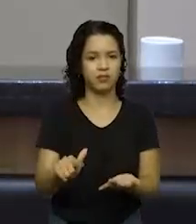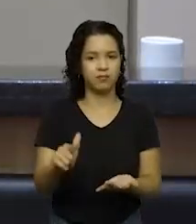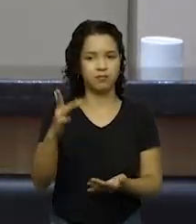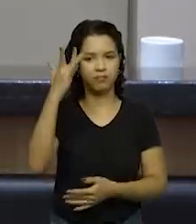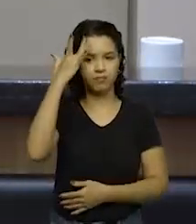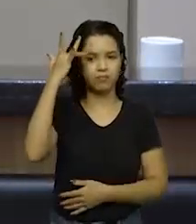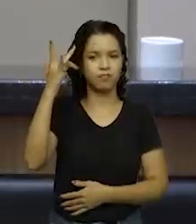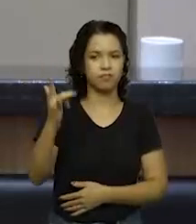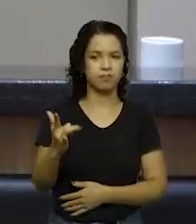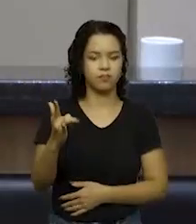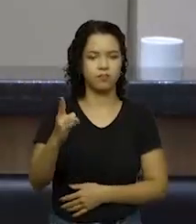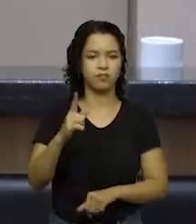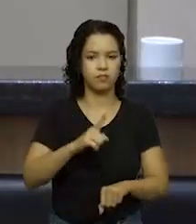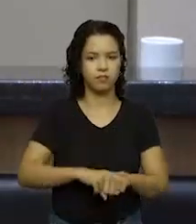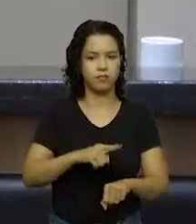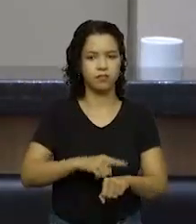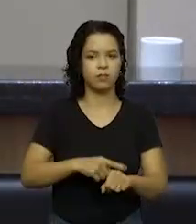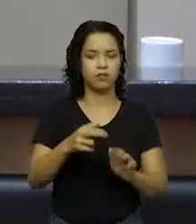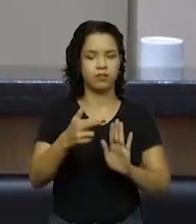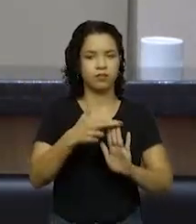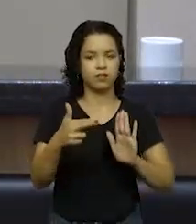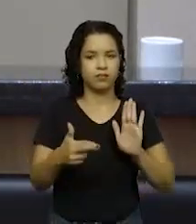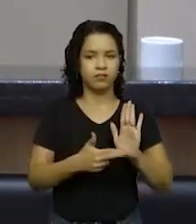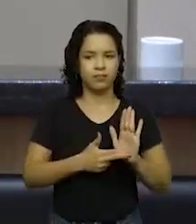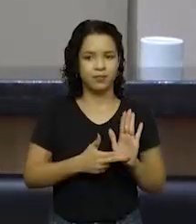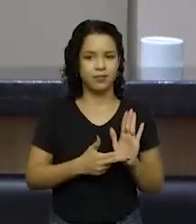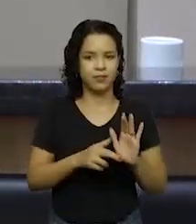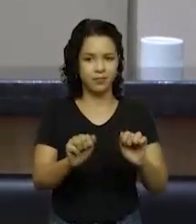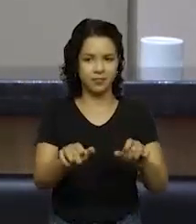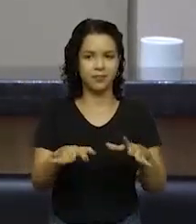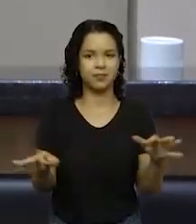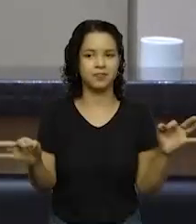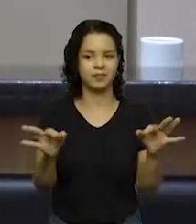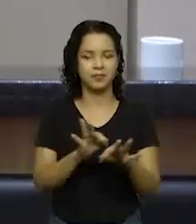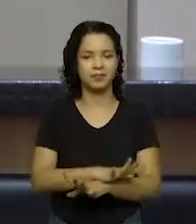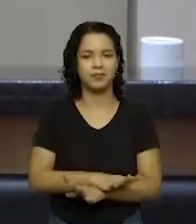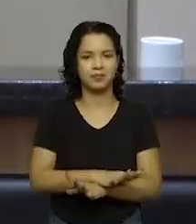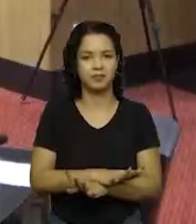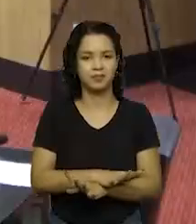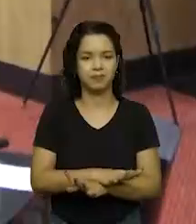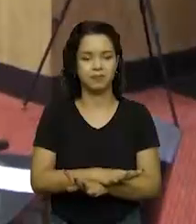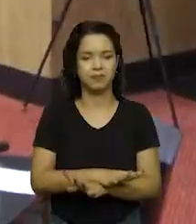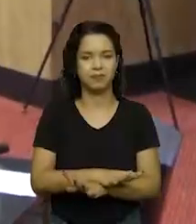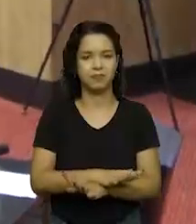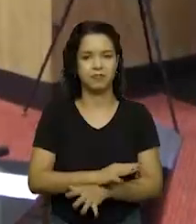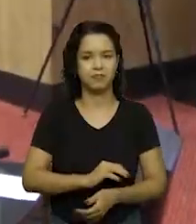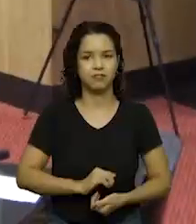amanhã no horário regimental. Está encerrada a presente sessão.